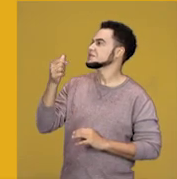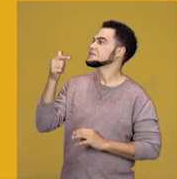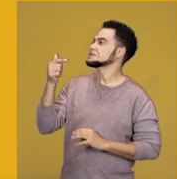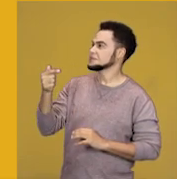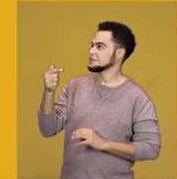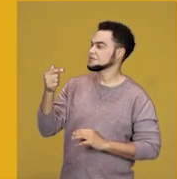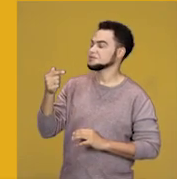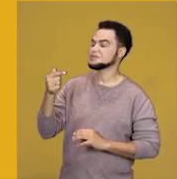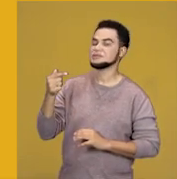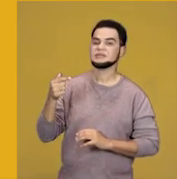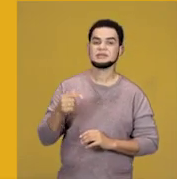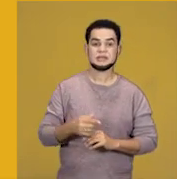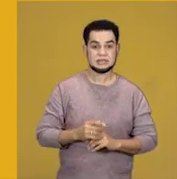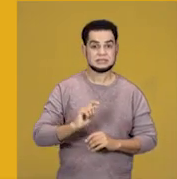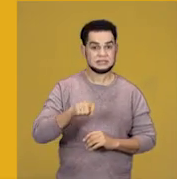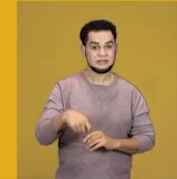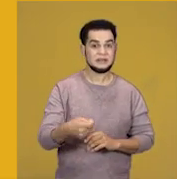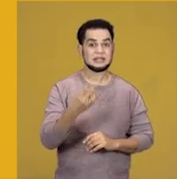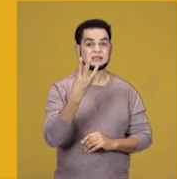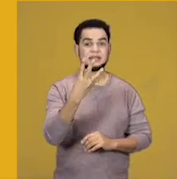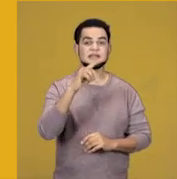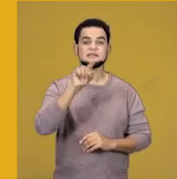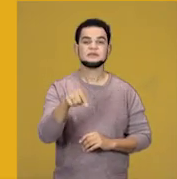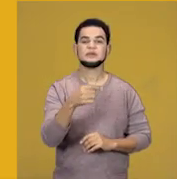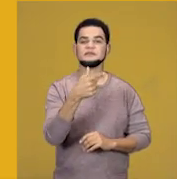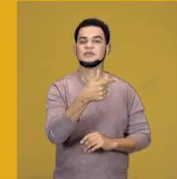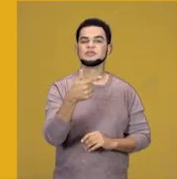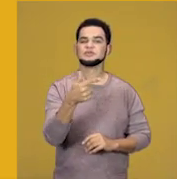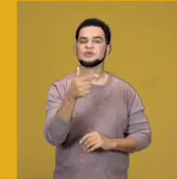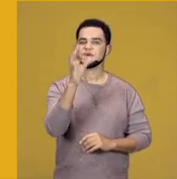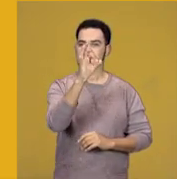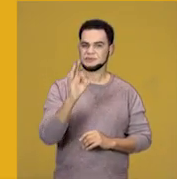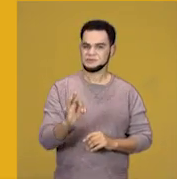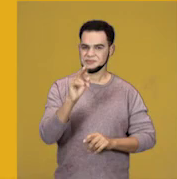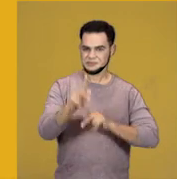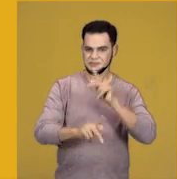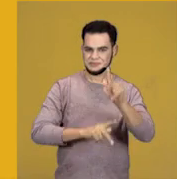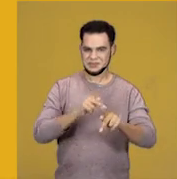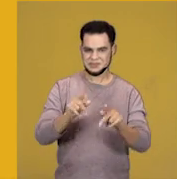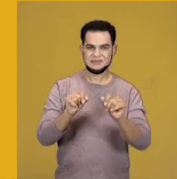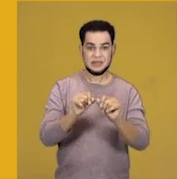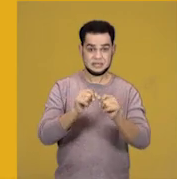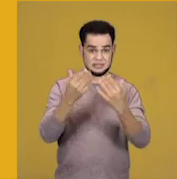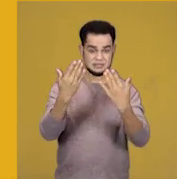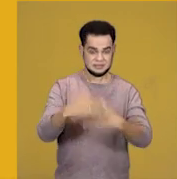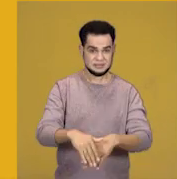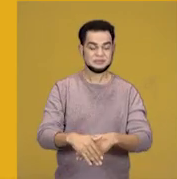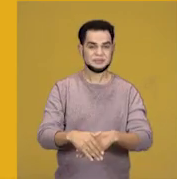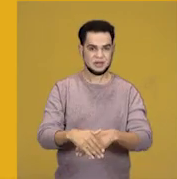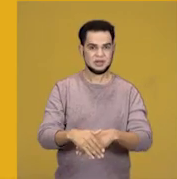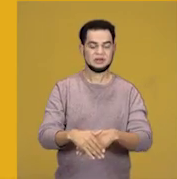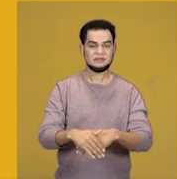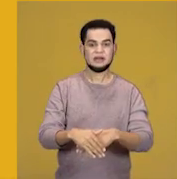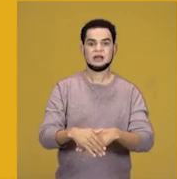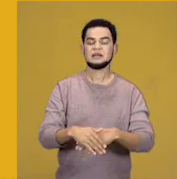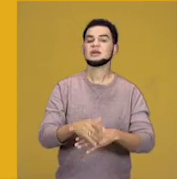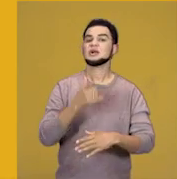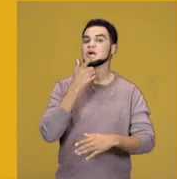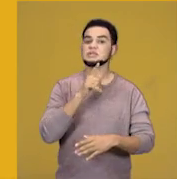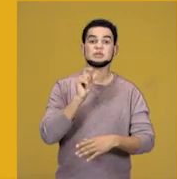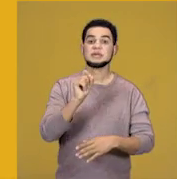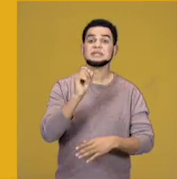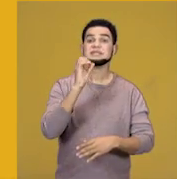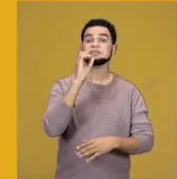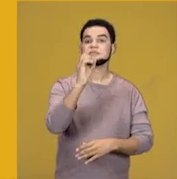87.567, ou seja, 3,22% das pessoas que fizeram a prova tiraram 0 na